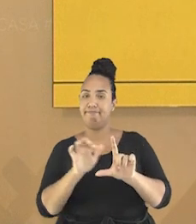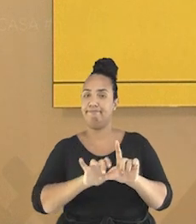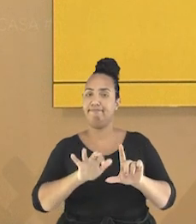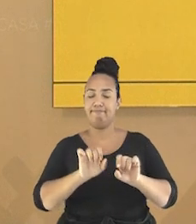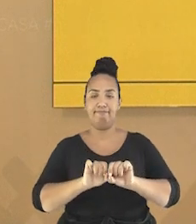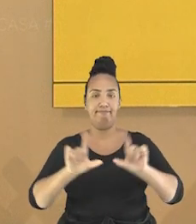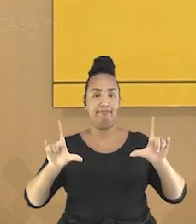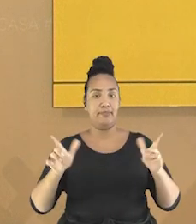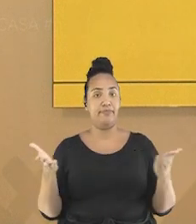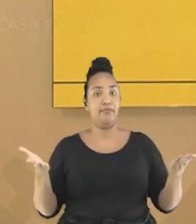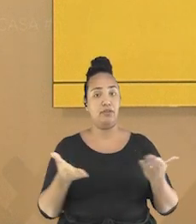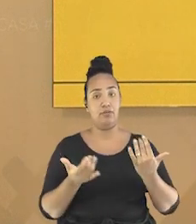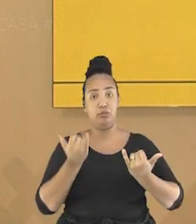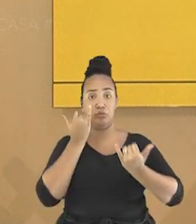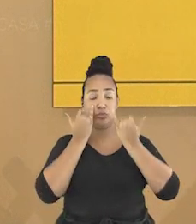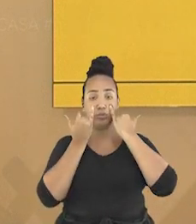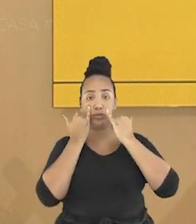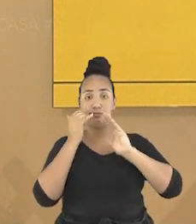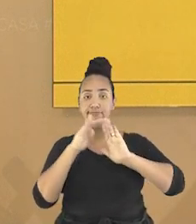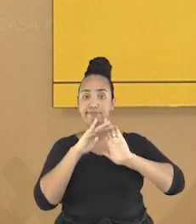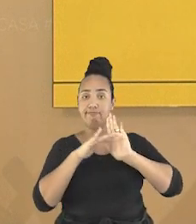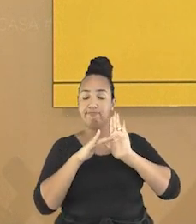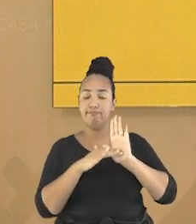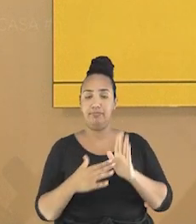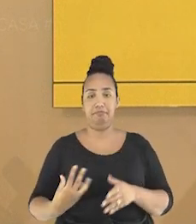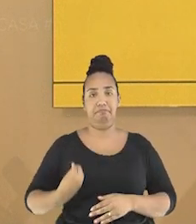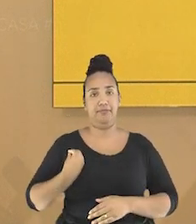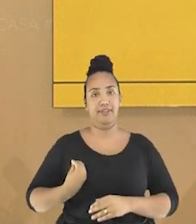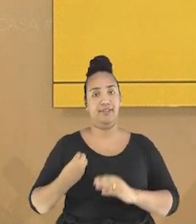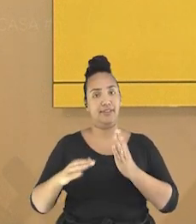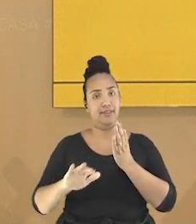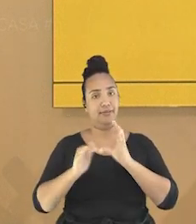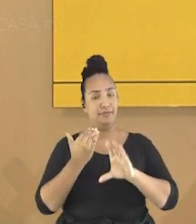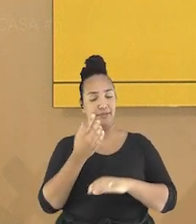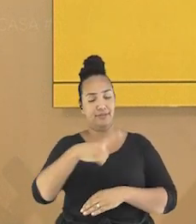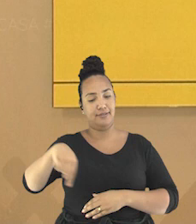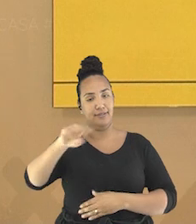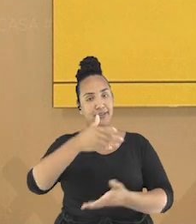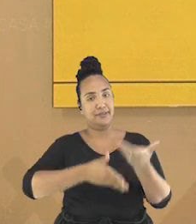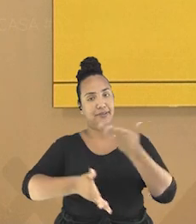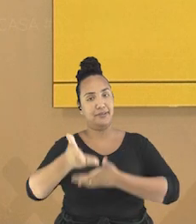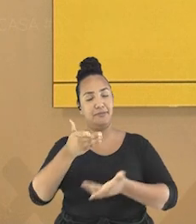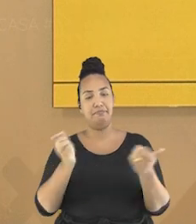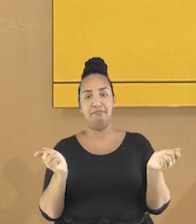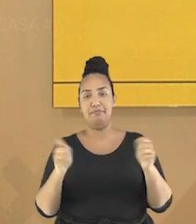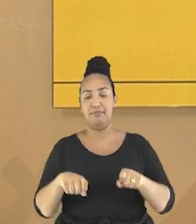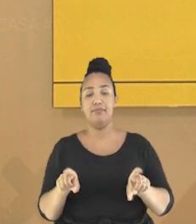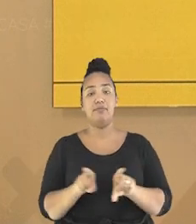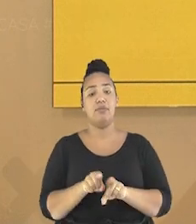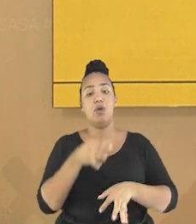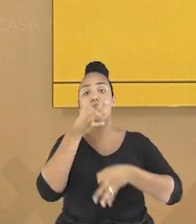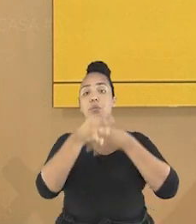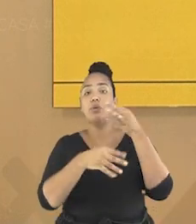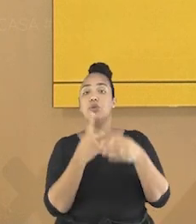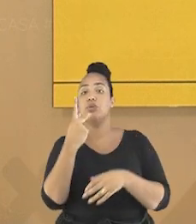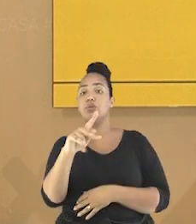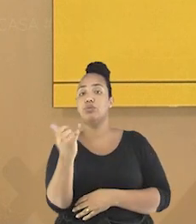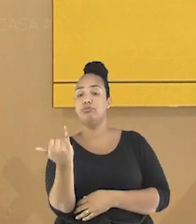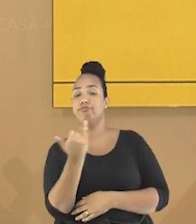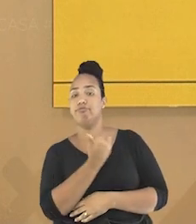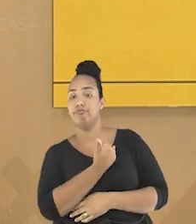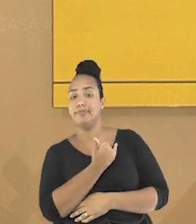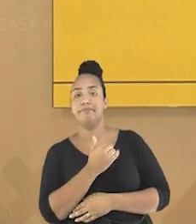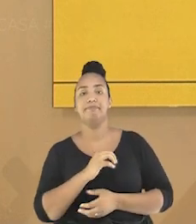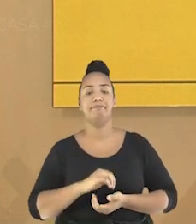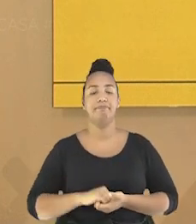tela. Preencha o formulário e nos envie a sua presença para que você participe e nos conte a sua opinião sobre a